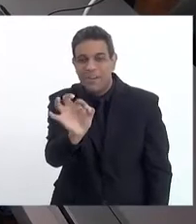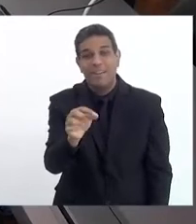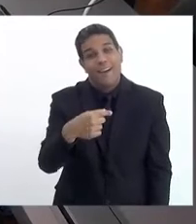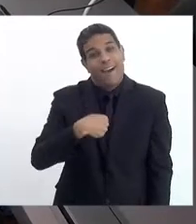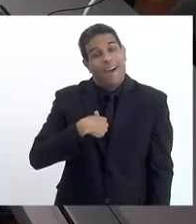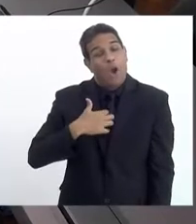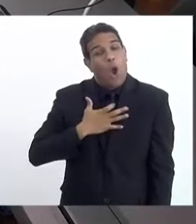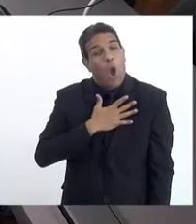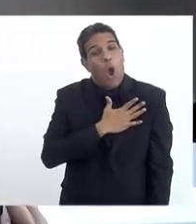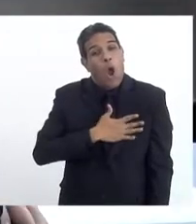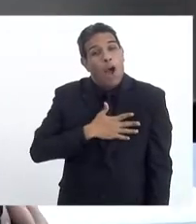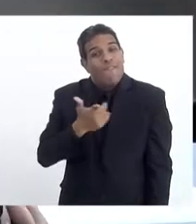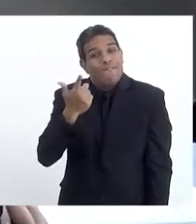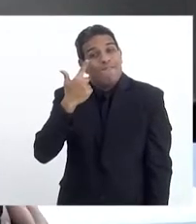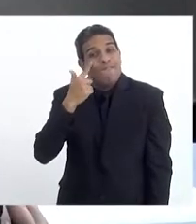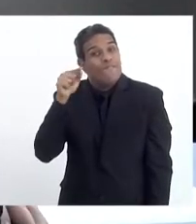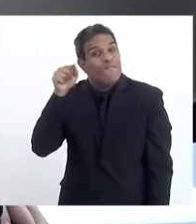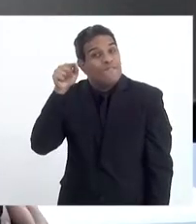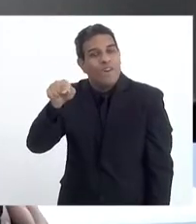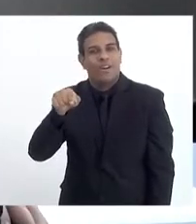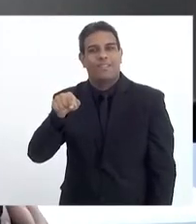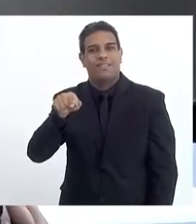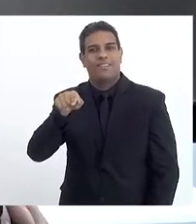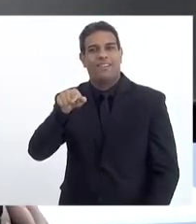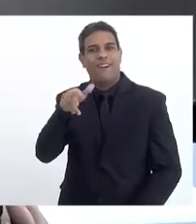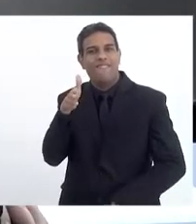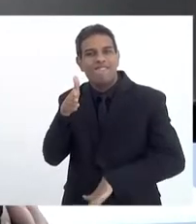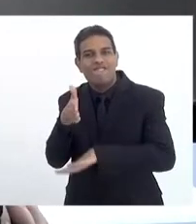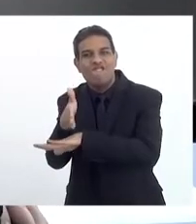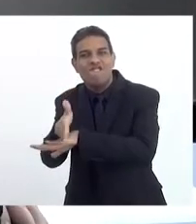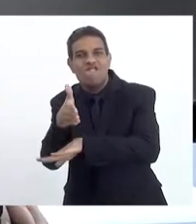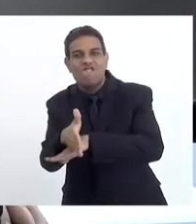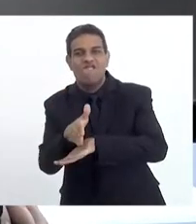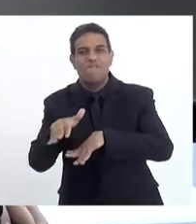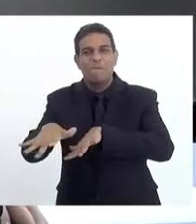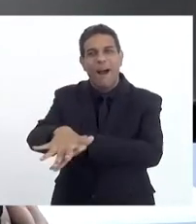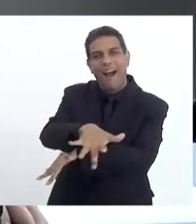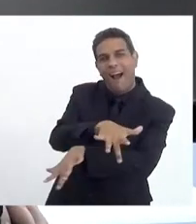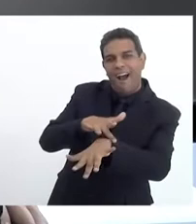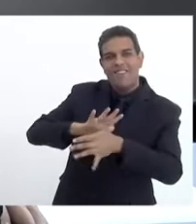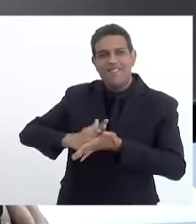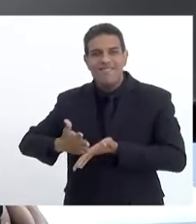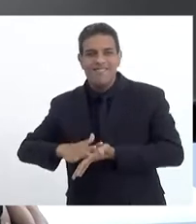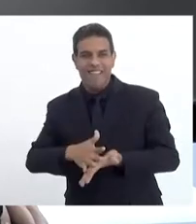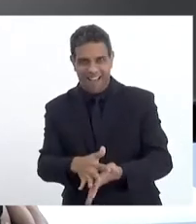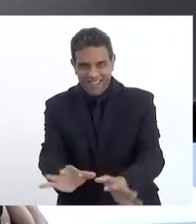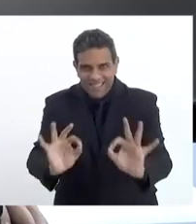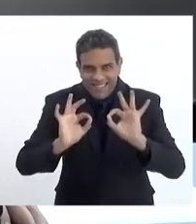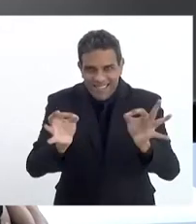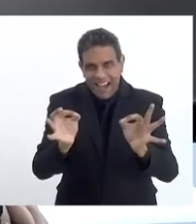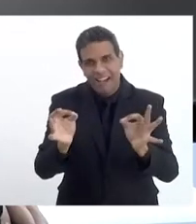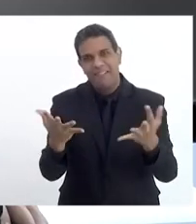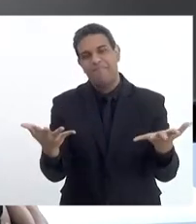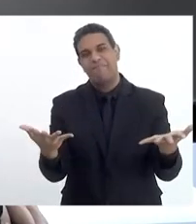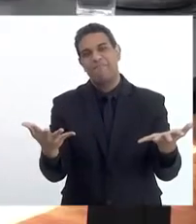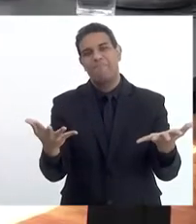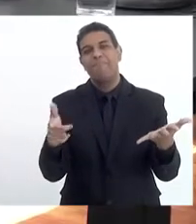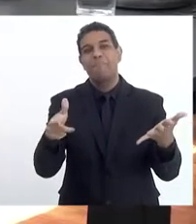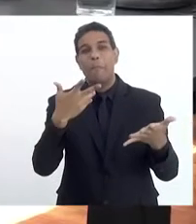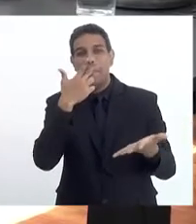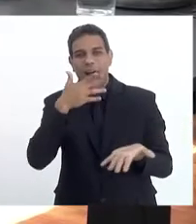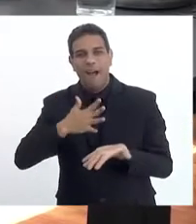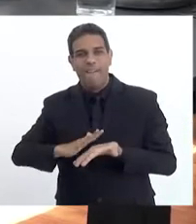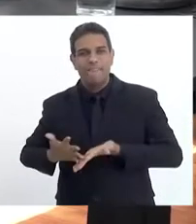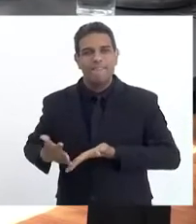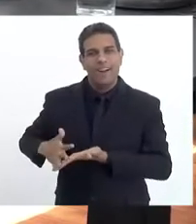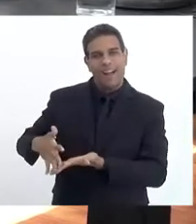que eu gostaria de ver Vossa Excelência numa roda de samba. Com a sua malemolência